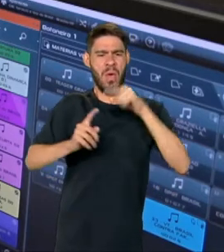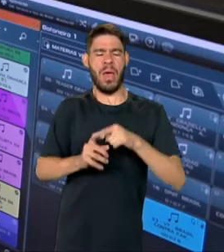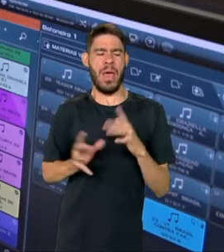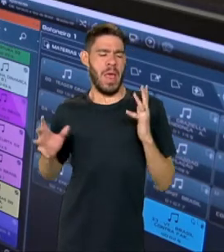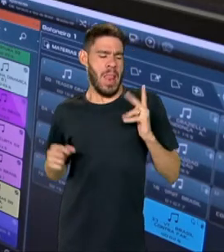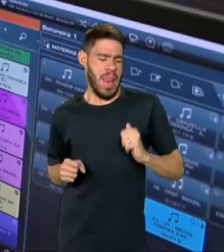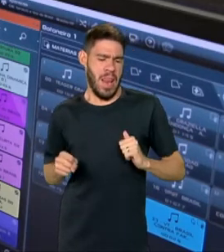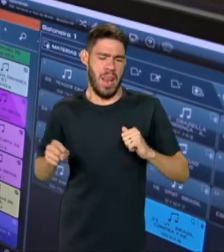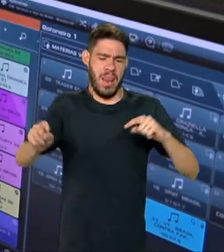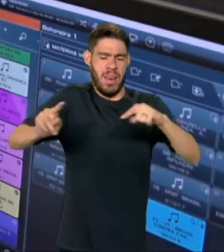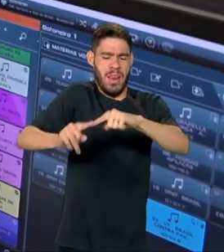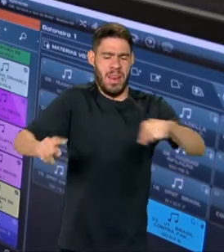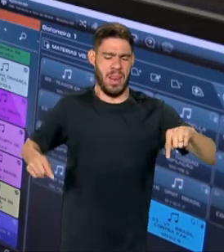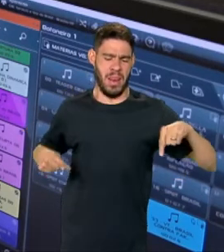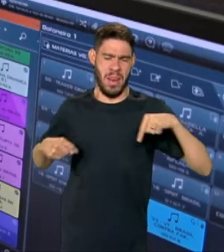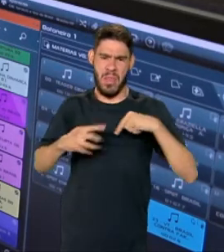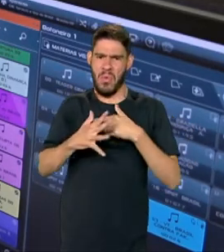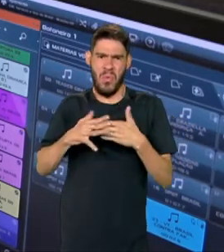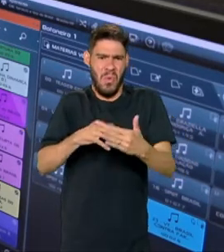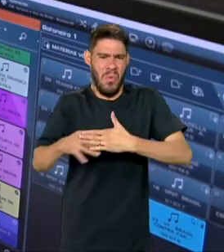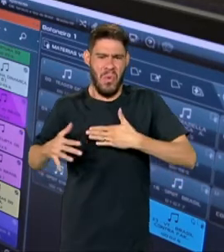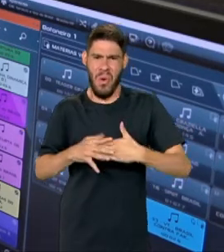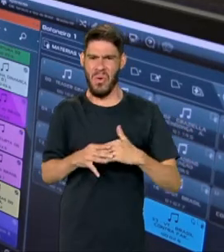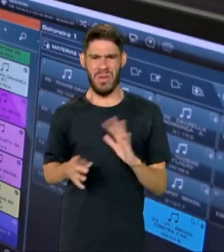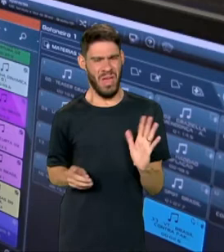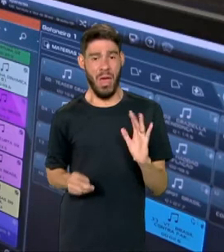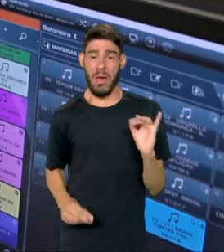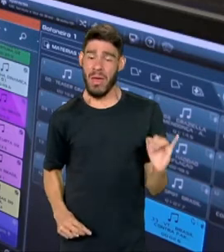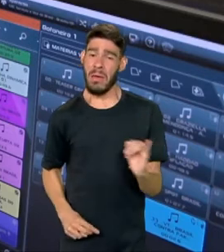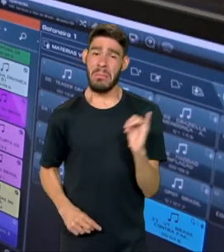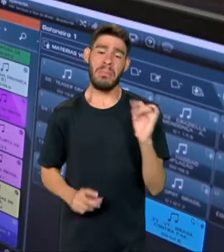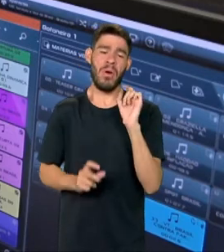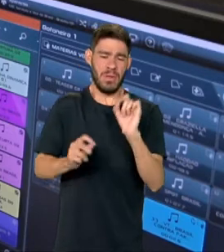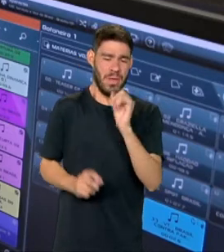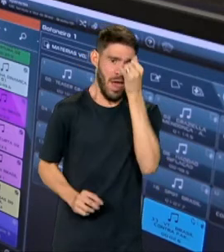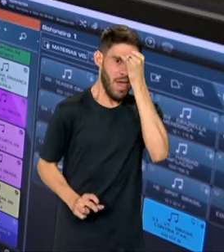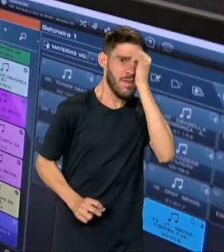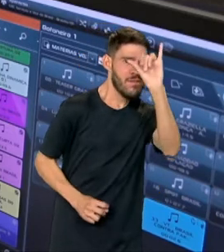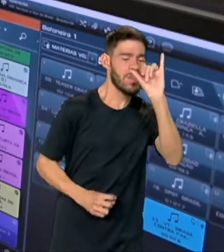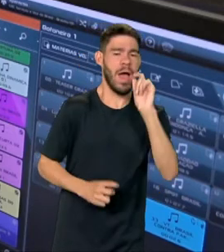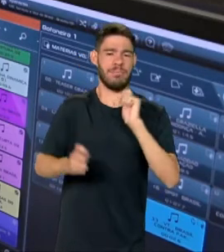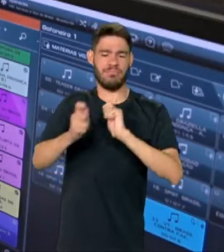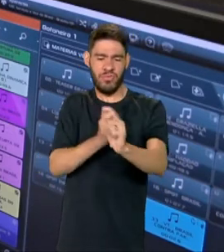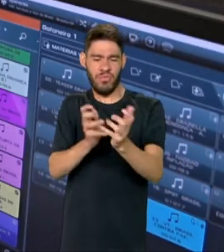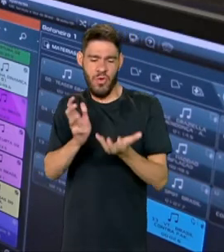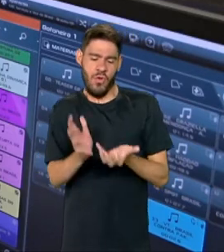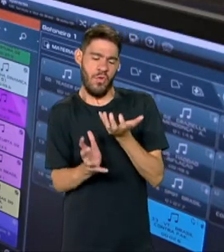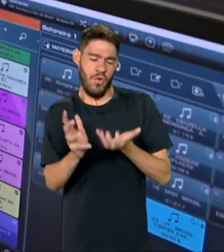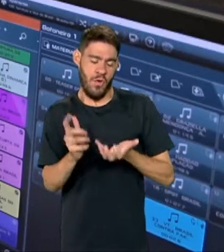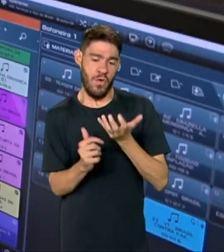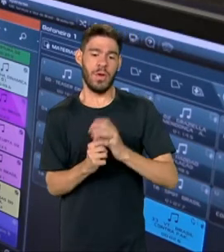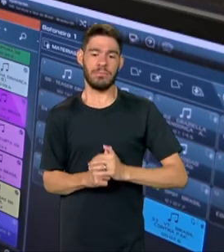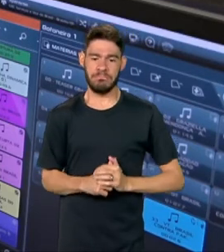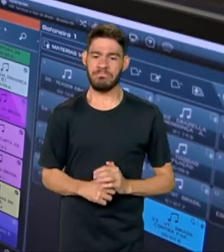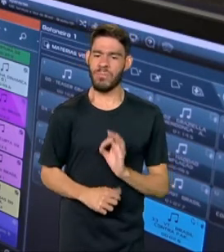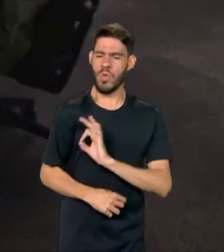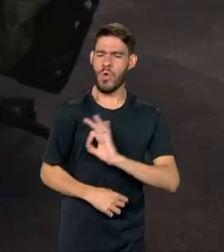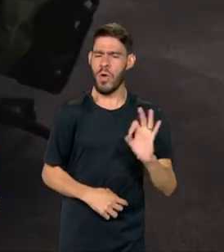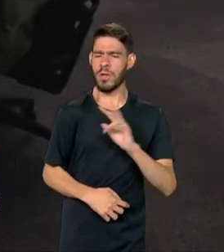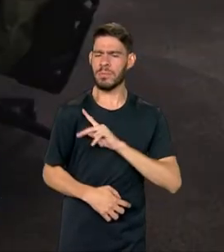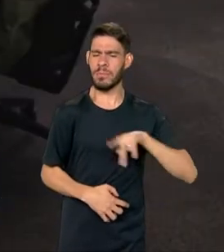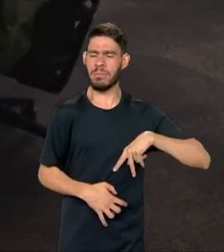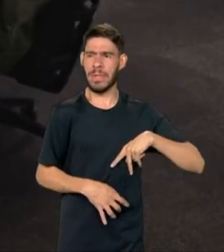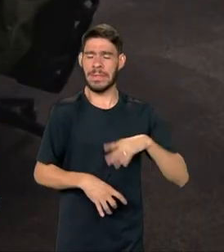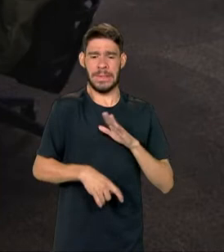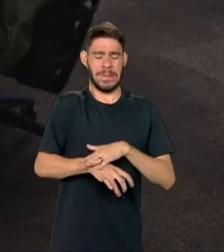de pasto, seja para qualquer outra atividade. É fundamental evitar a colocação de fogo. Tá ótimo, presidente. A gente não